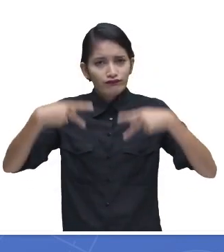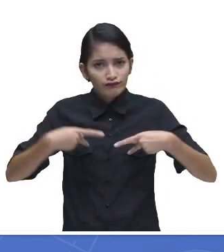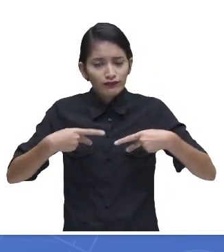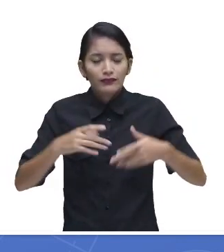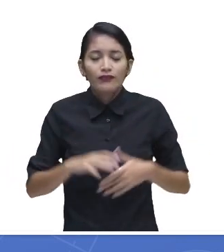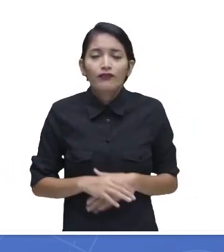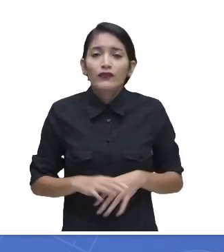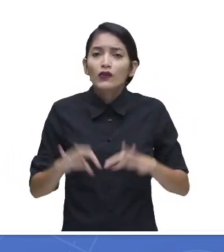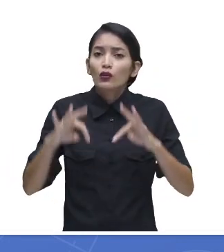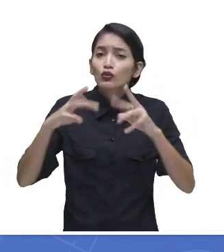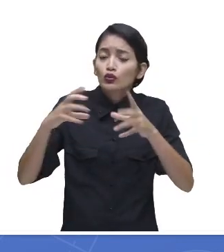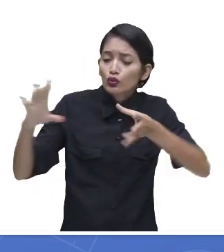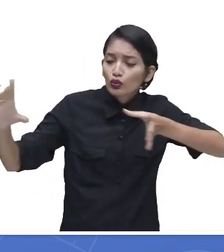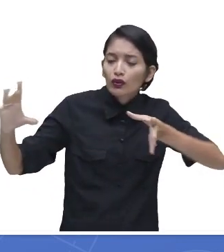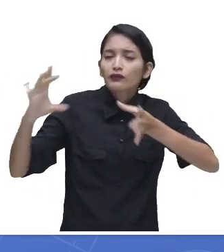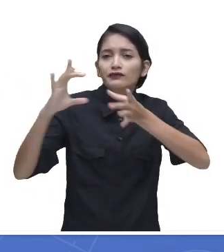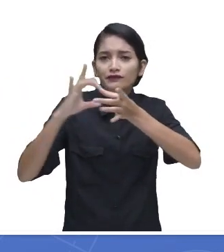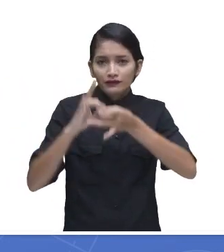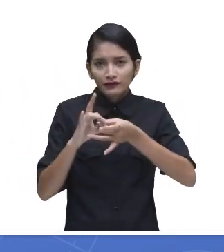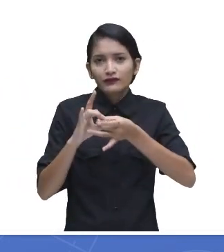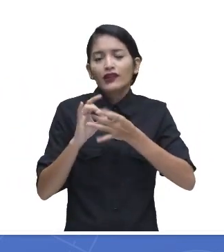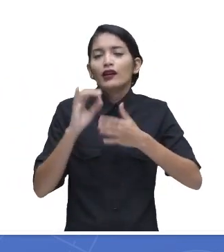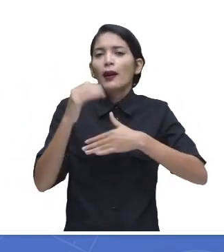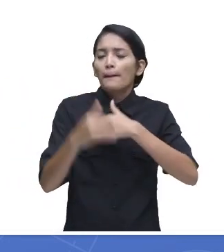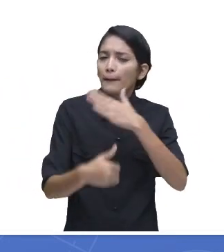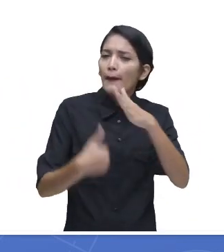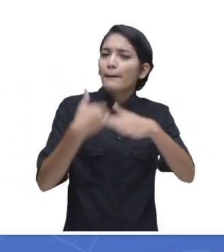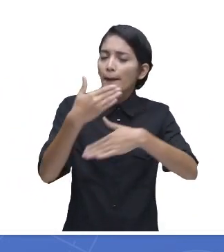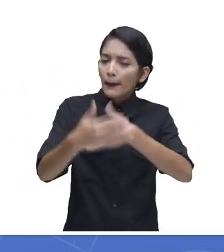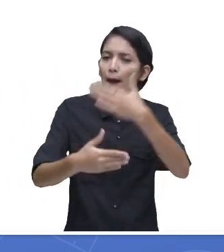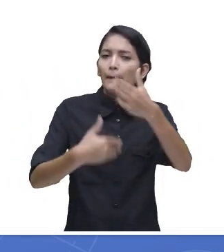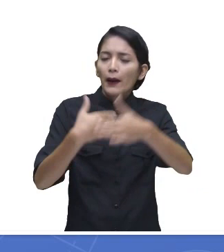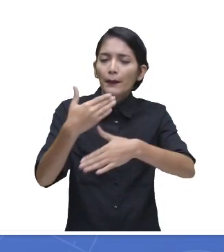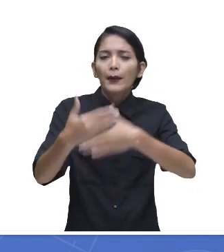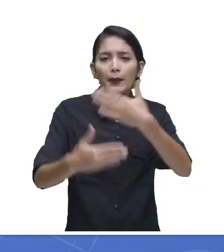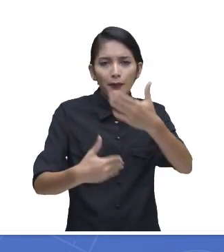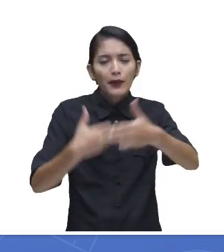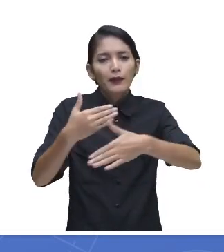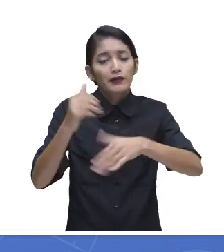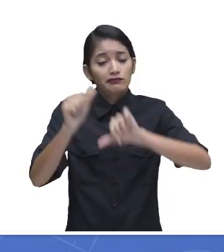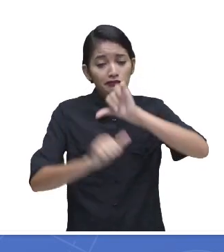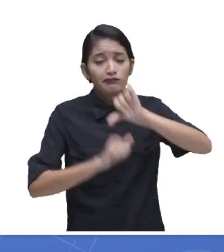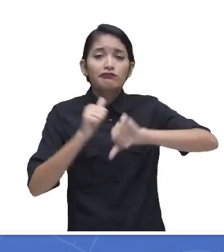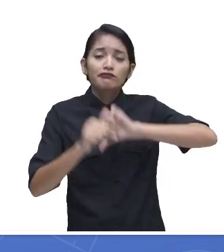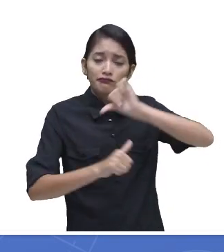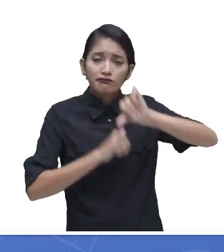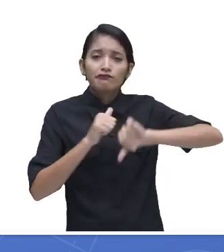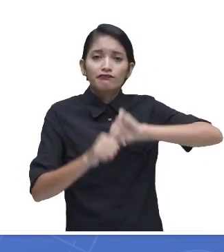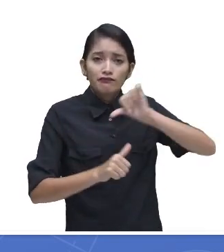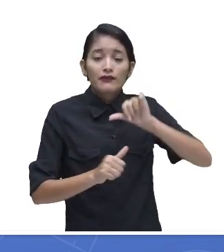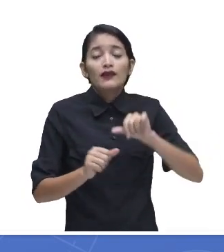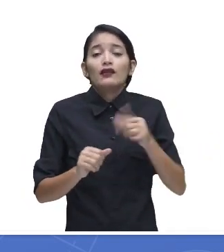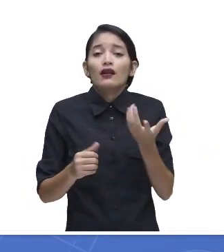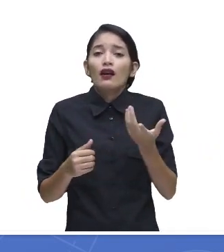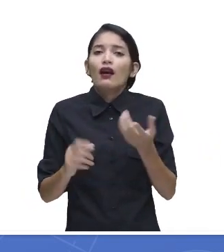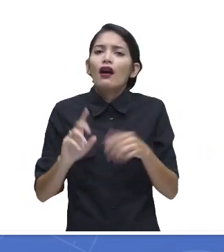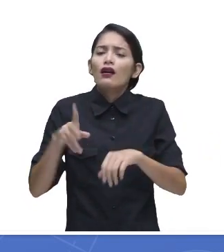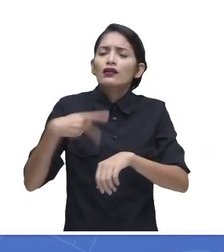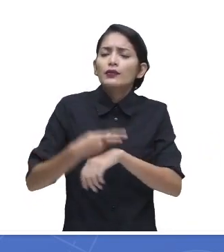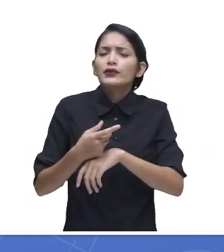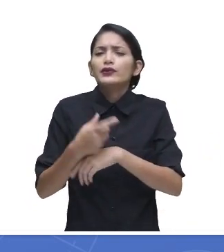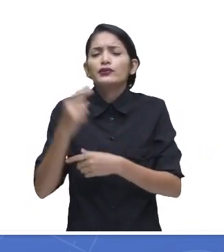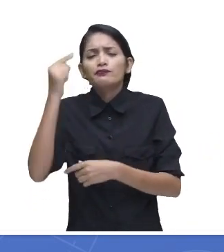está ligado, vai passando por processos de mudança e vai vindo aí os homens, né, o pensamento humano